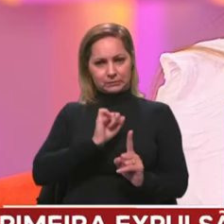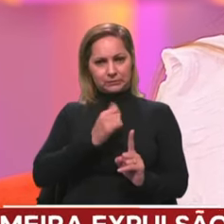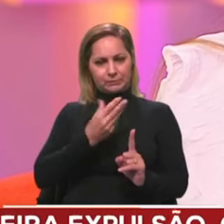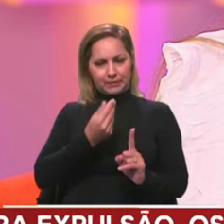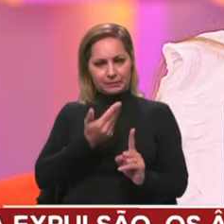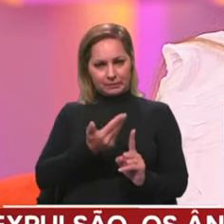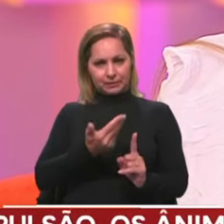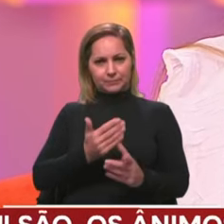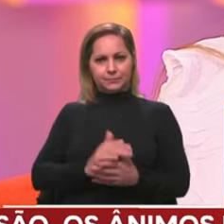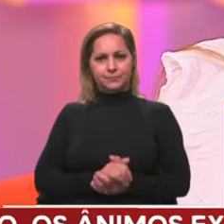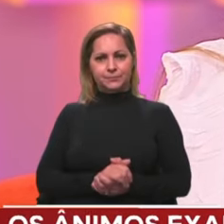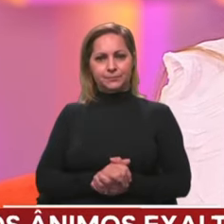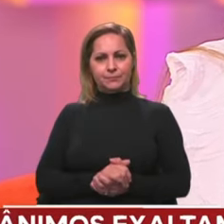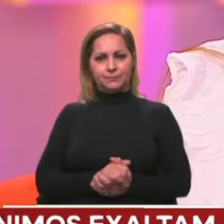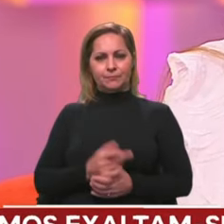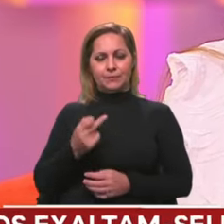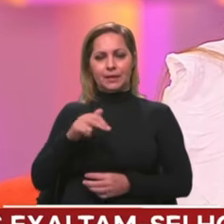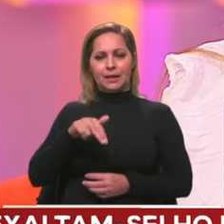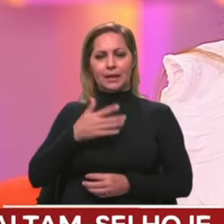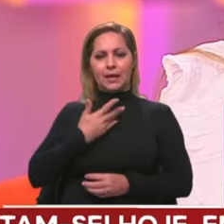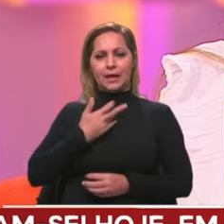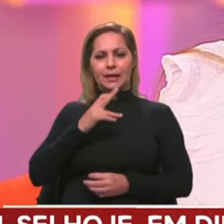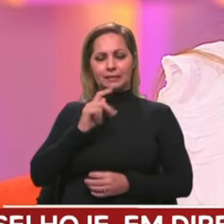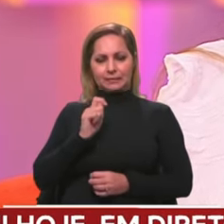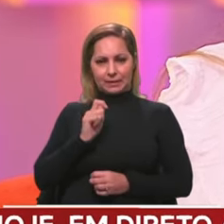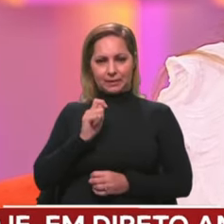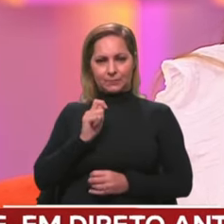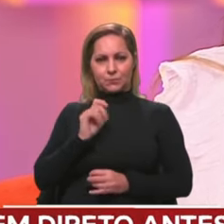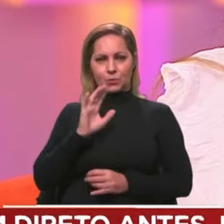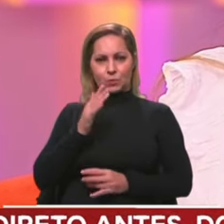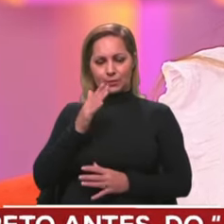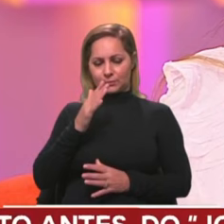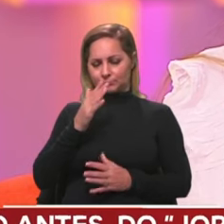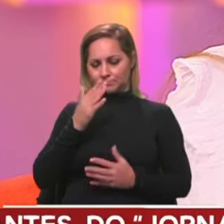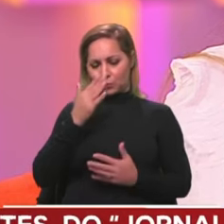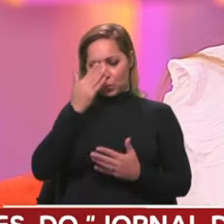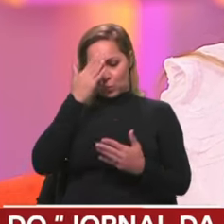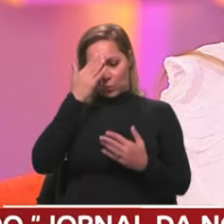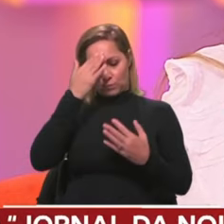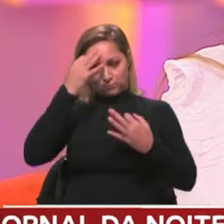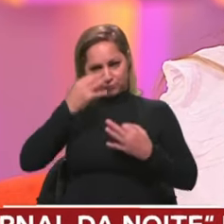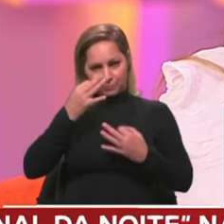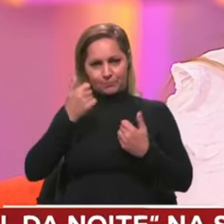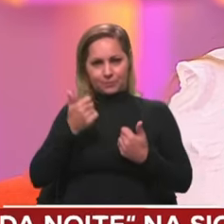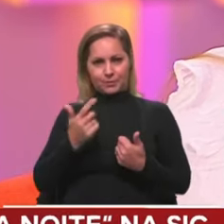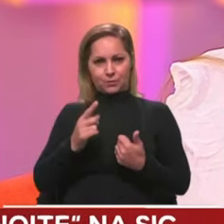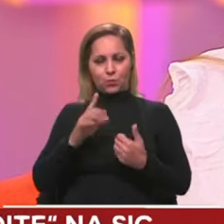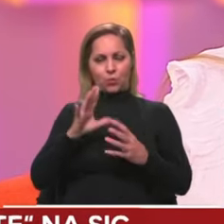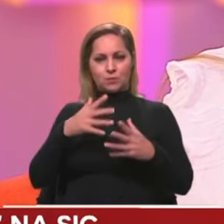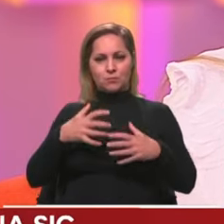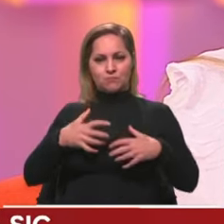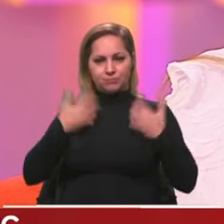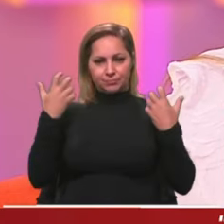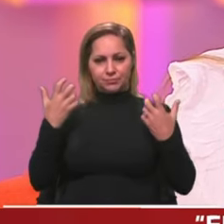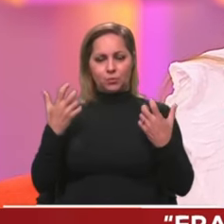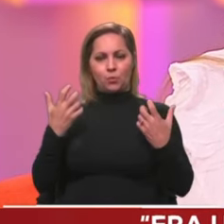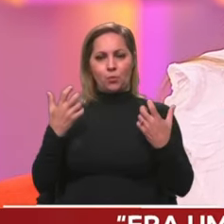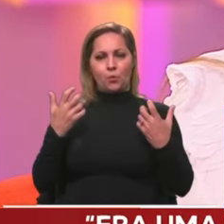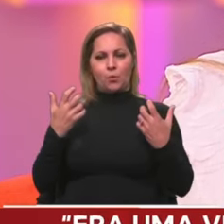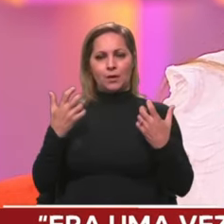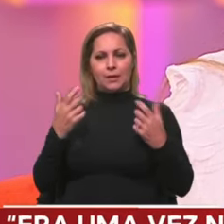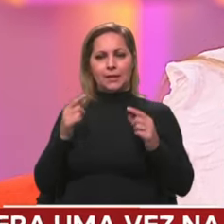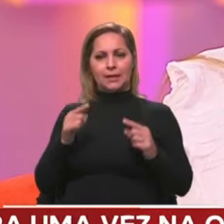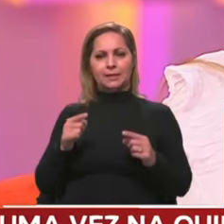André o André quando e inconscientemente quando tá furioso ou